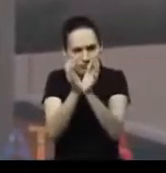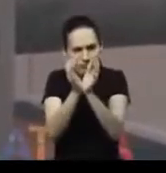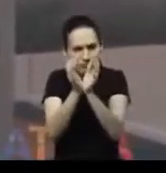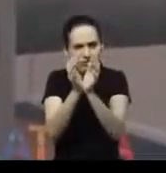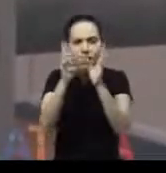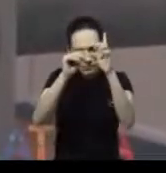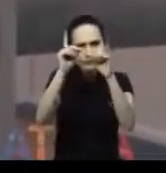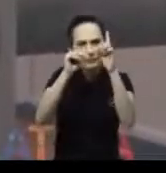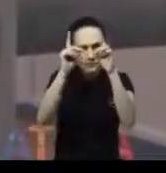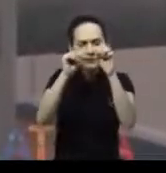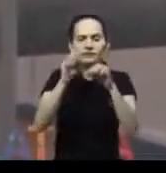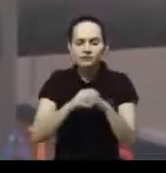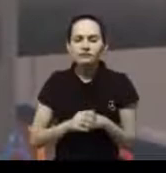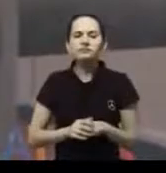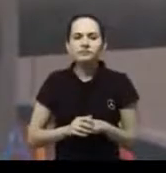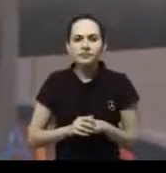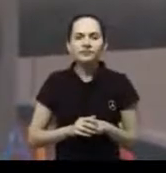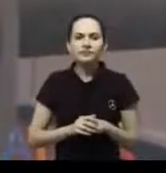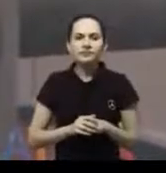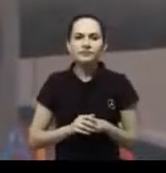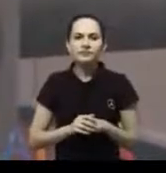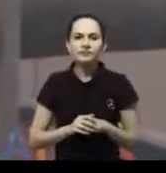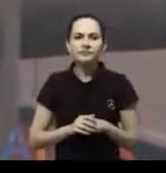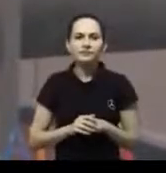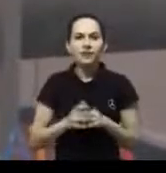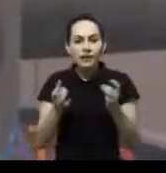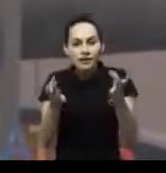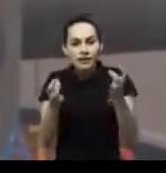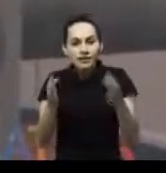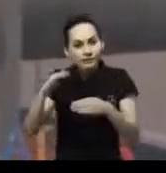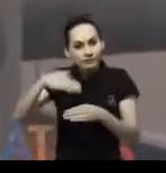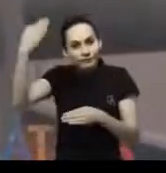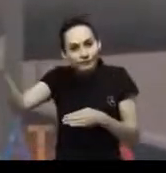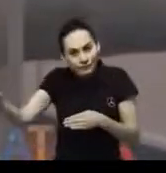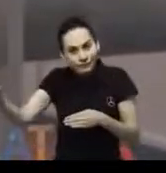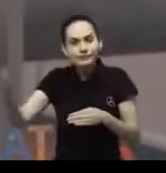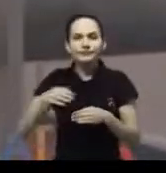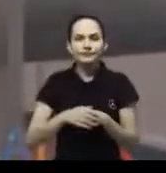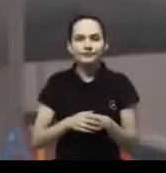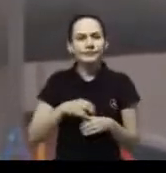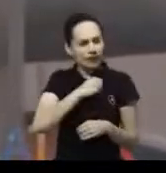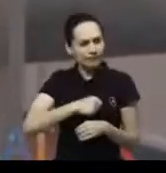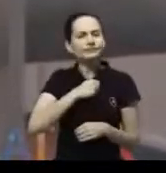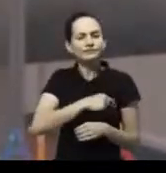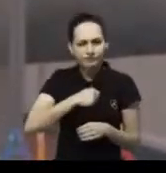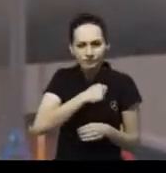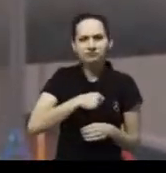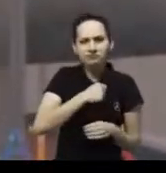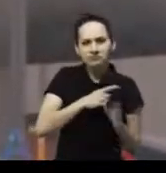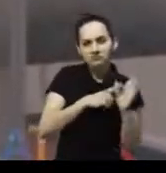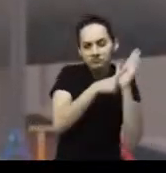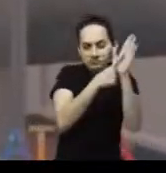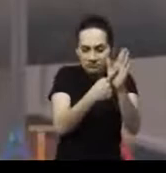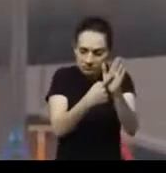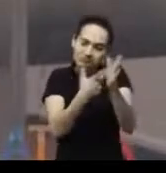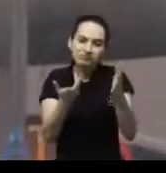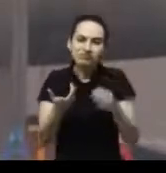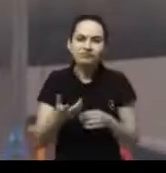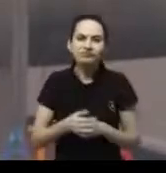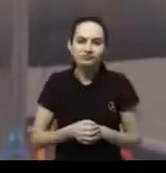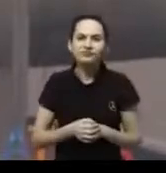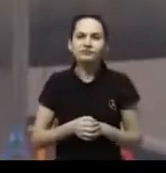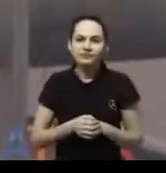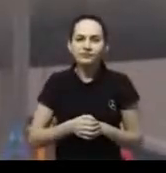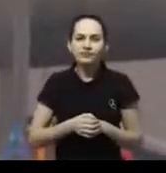importante da mercedes-benz do Brasil para o grupo daimler as exportações é uma grande satisfação representar a mercedes-benz do Brasil